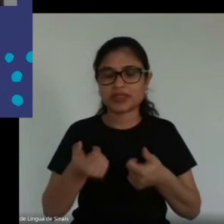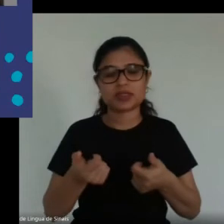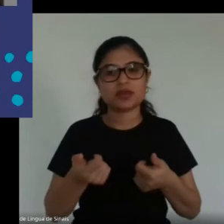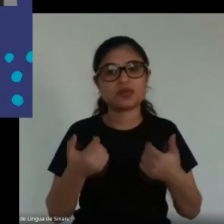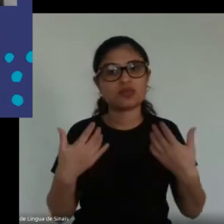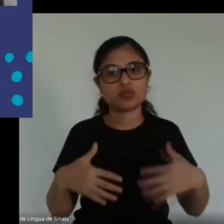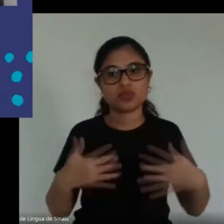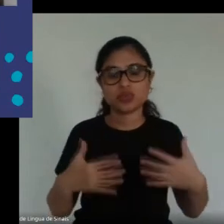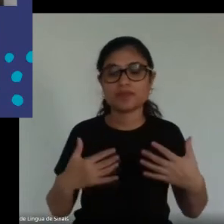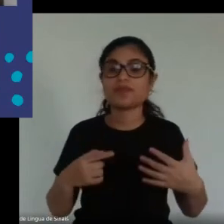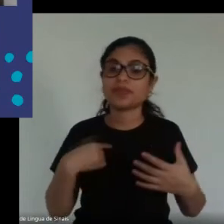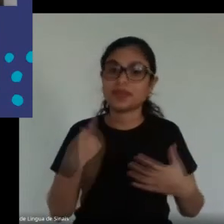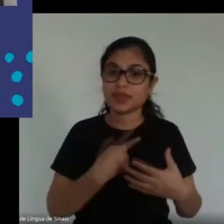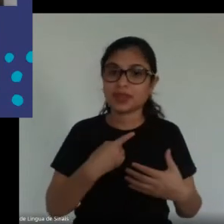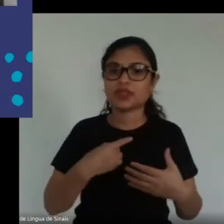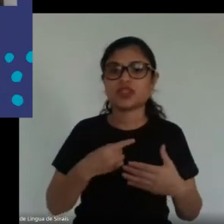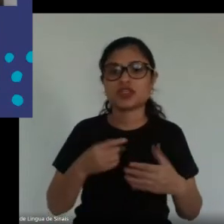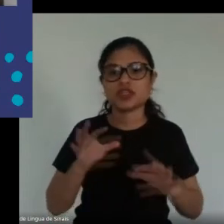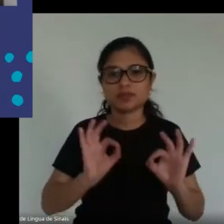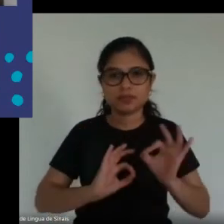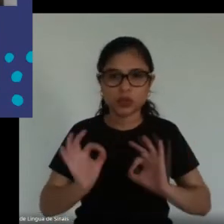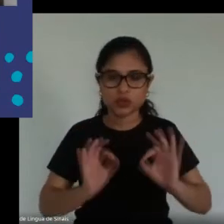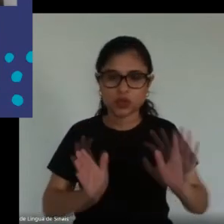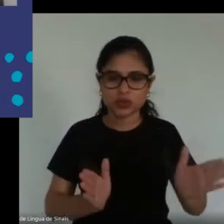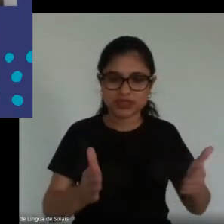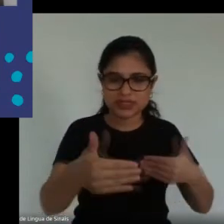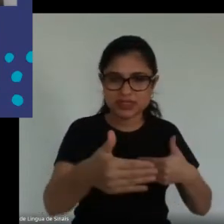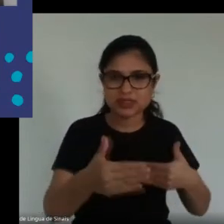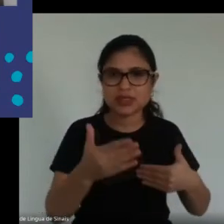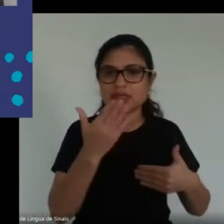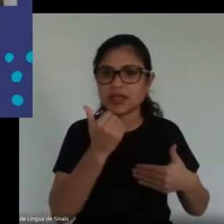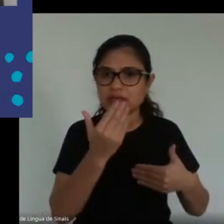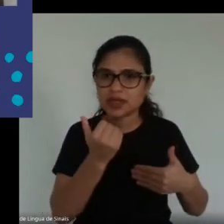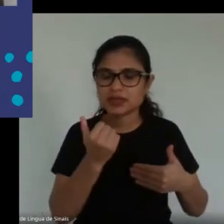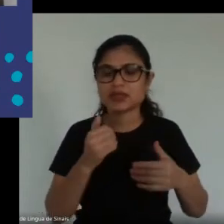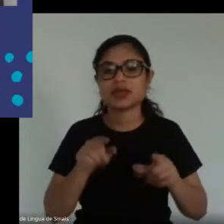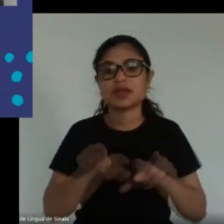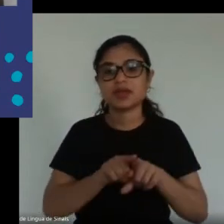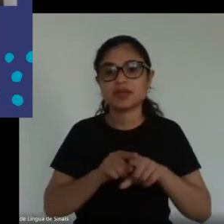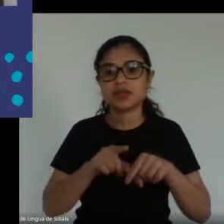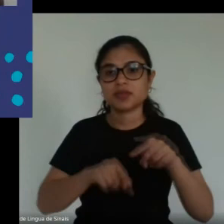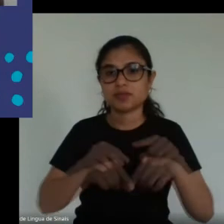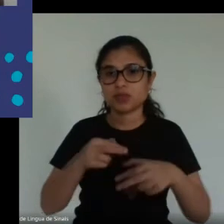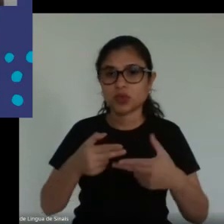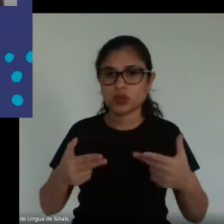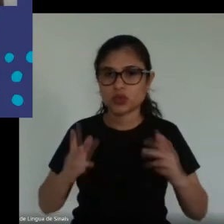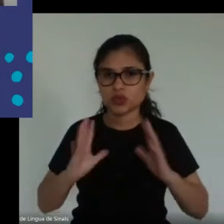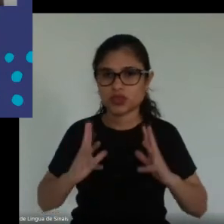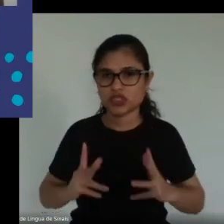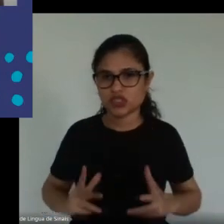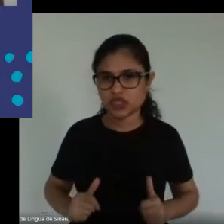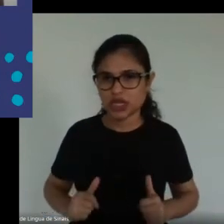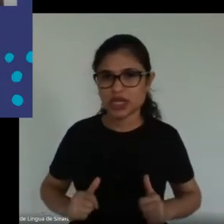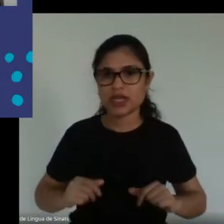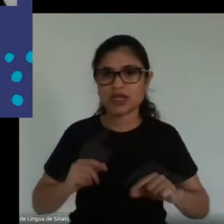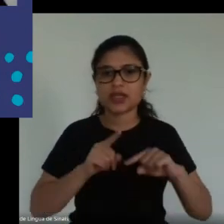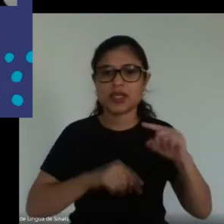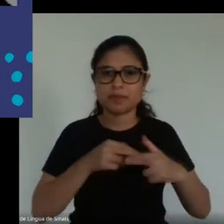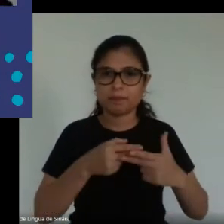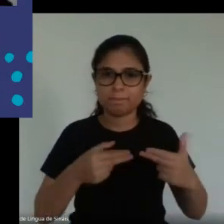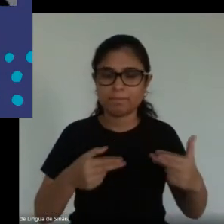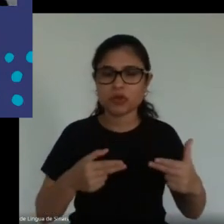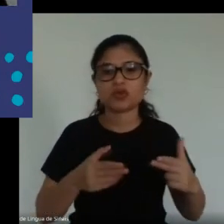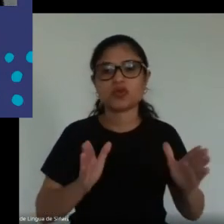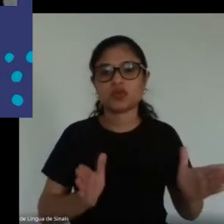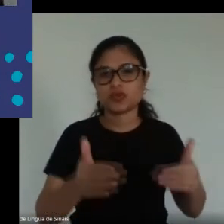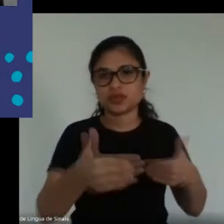grande e nós fizemos cestas básicas de produtos de higiene e produtos de cesta básica para